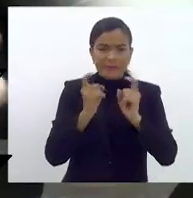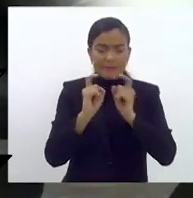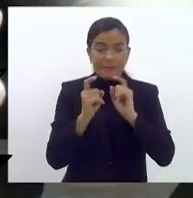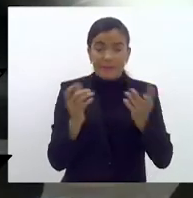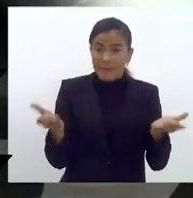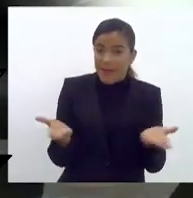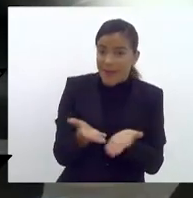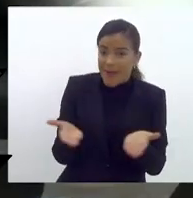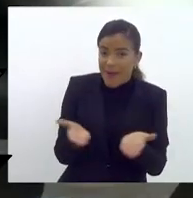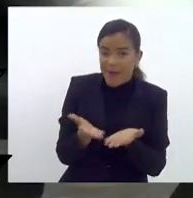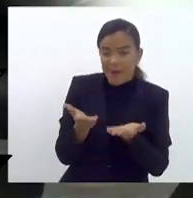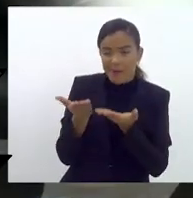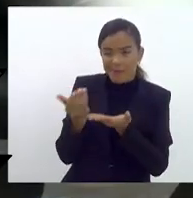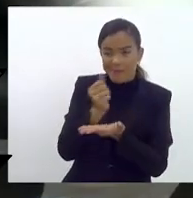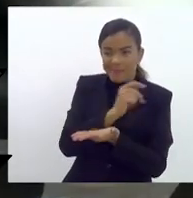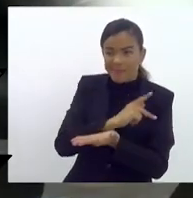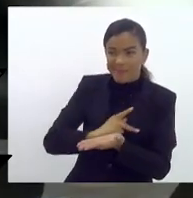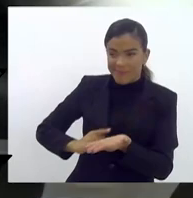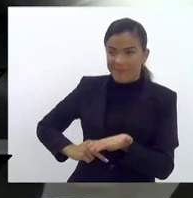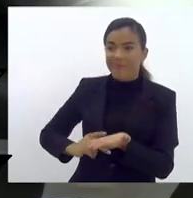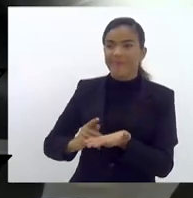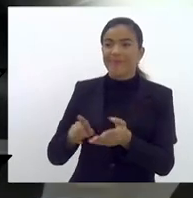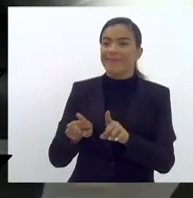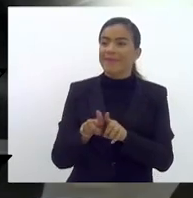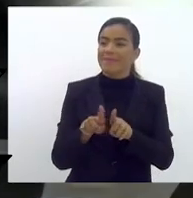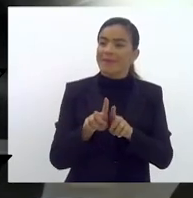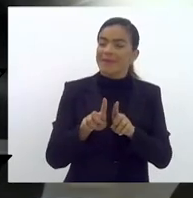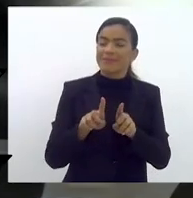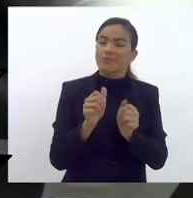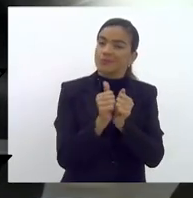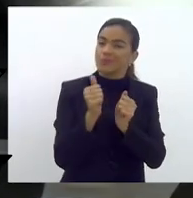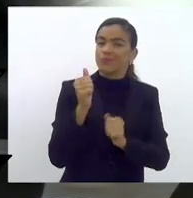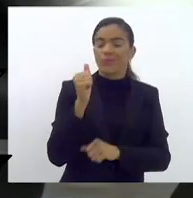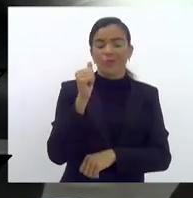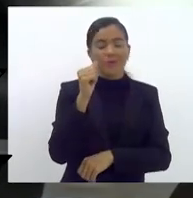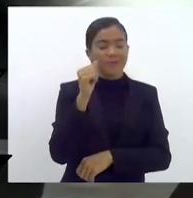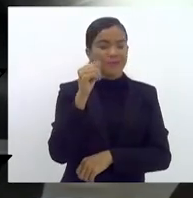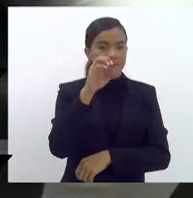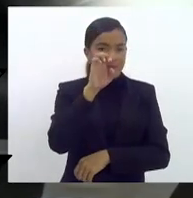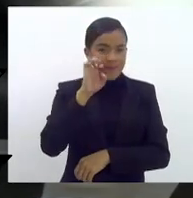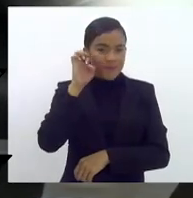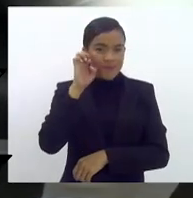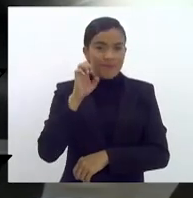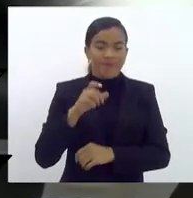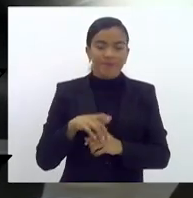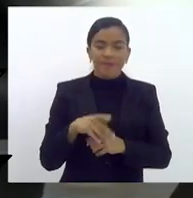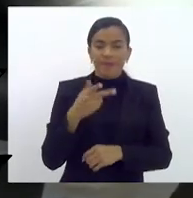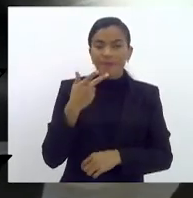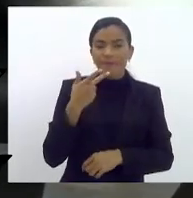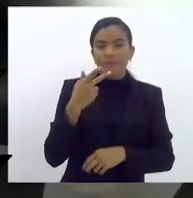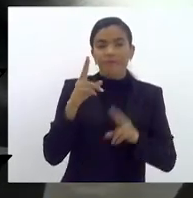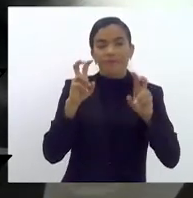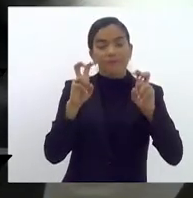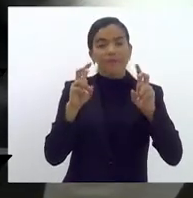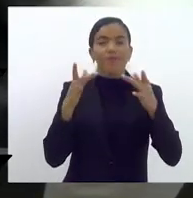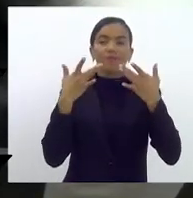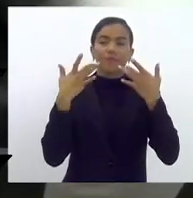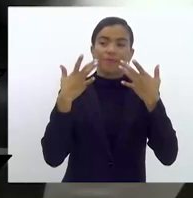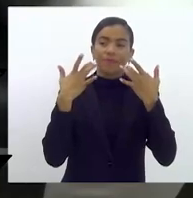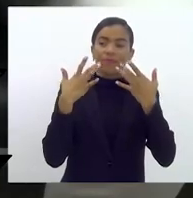agora vossa excelência com a Érica takimoto Traz essa questão do próprio teatro